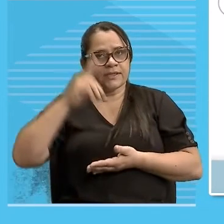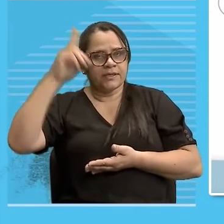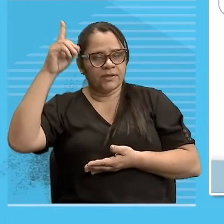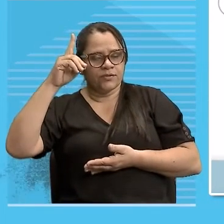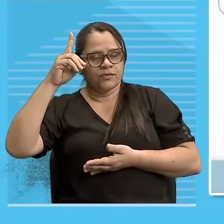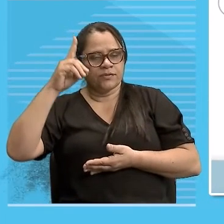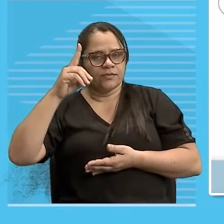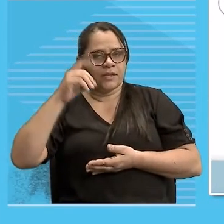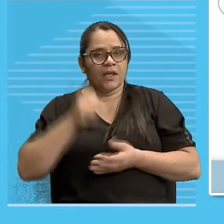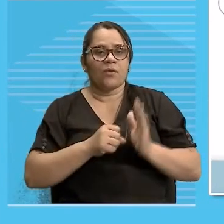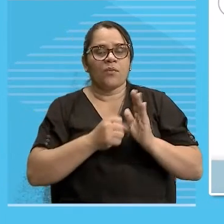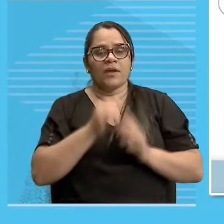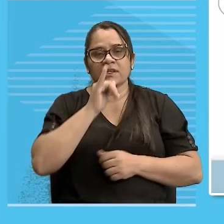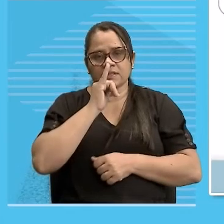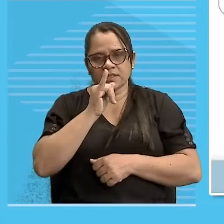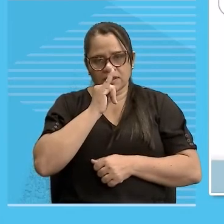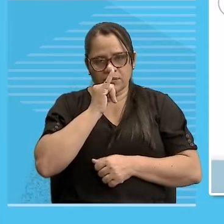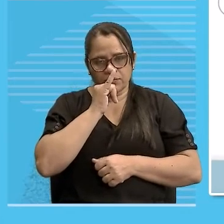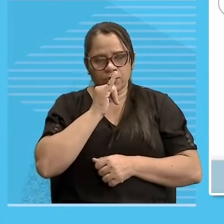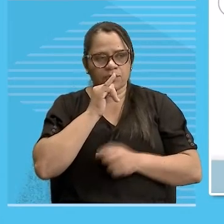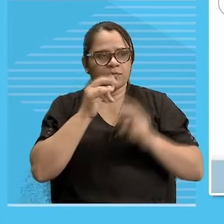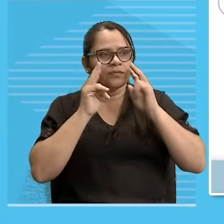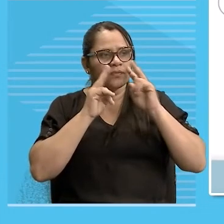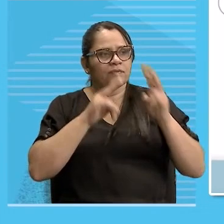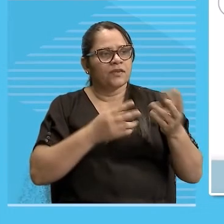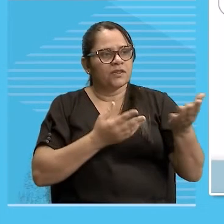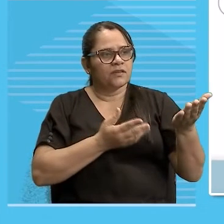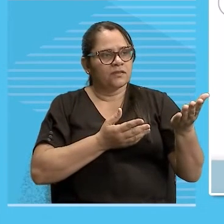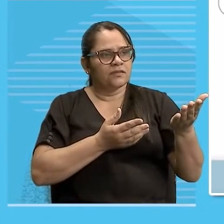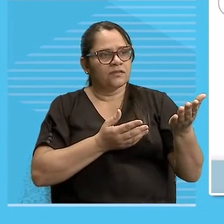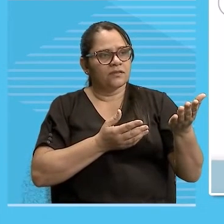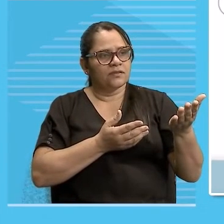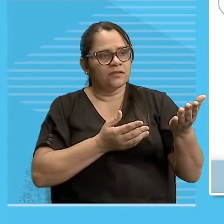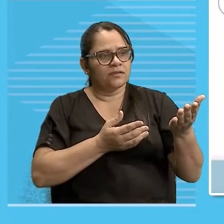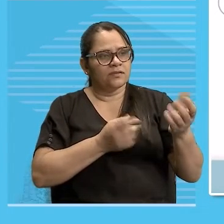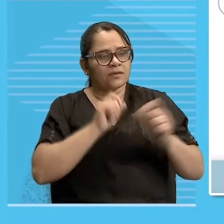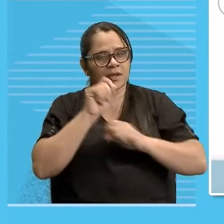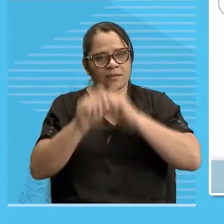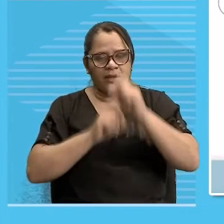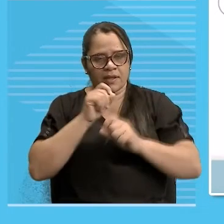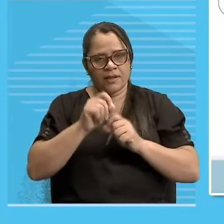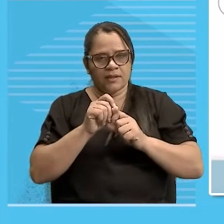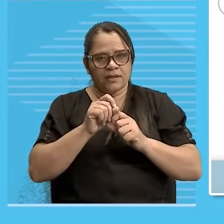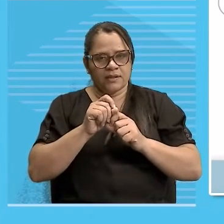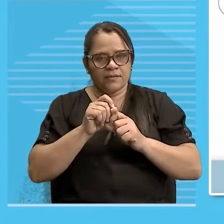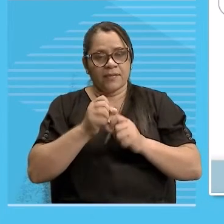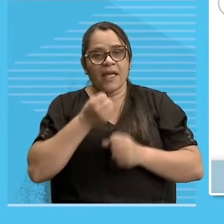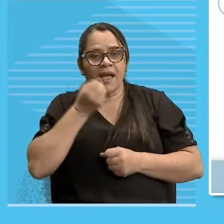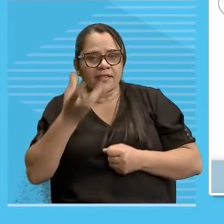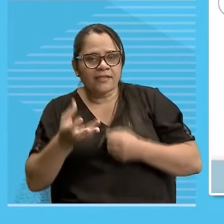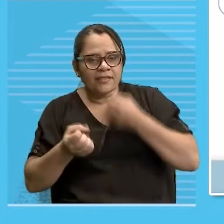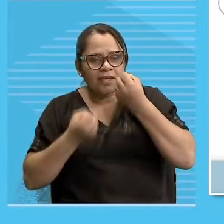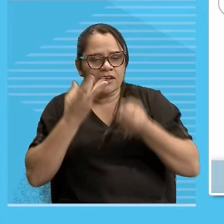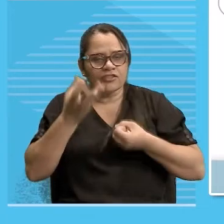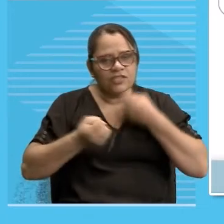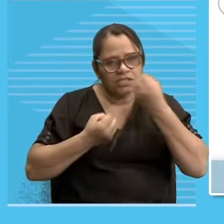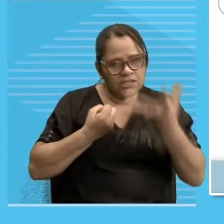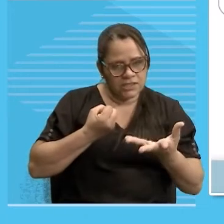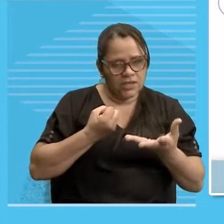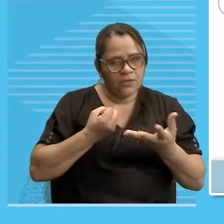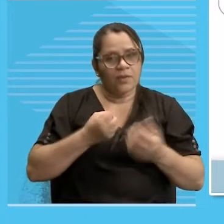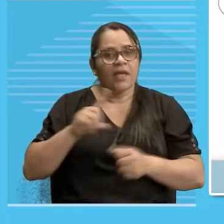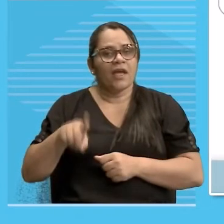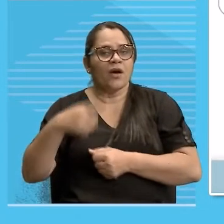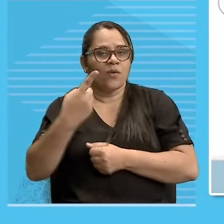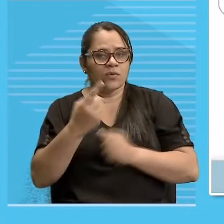interjetiva, mas a gente fala já delas, né? O que mais? A interjeição é a única classe de palavra, gente, que